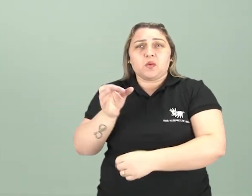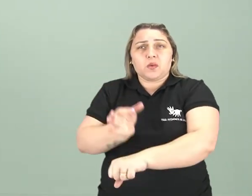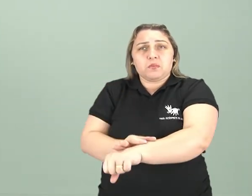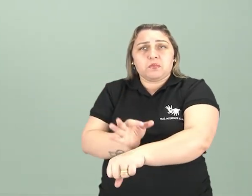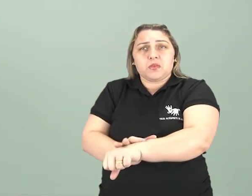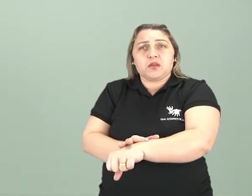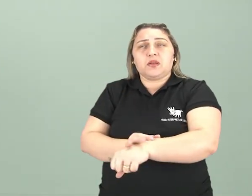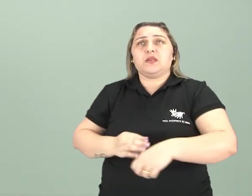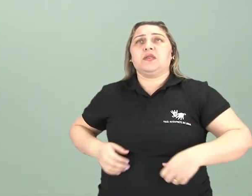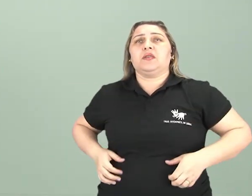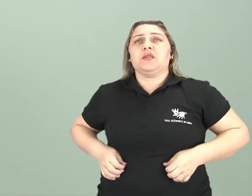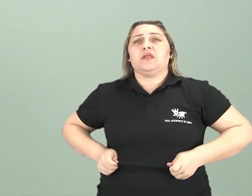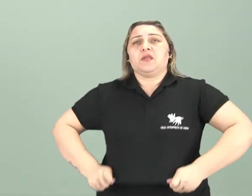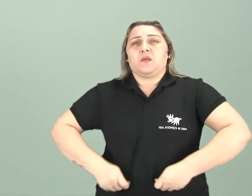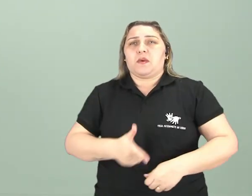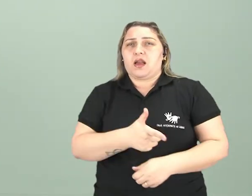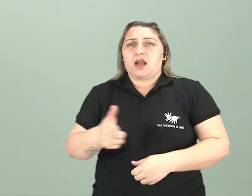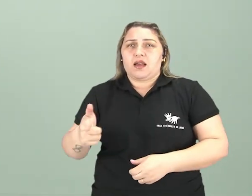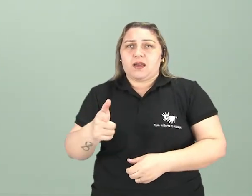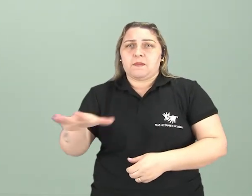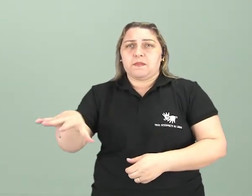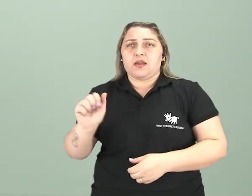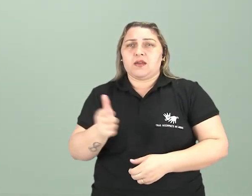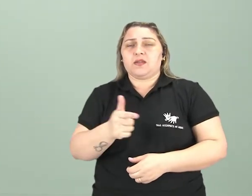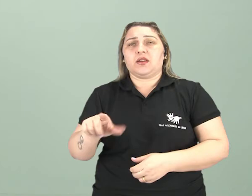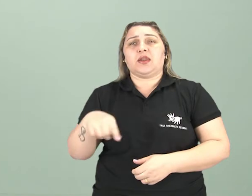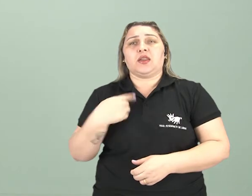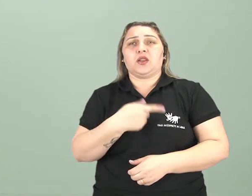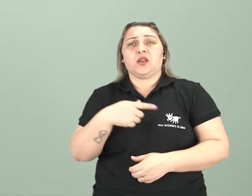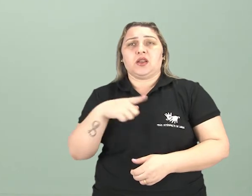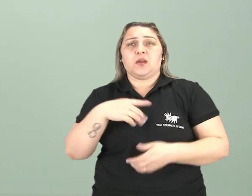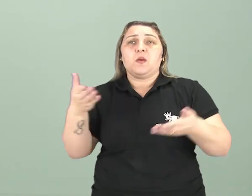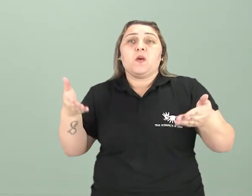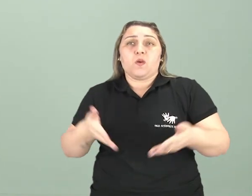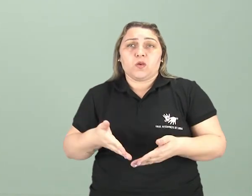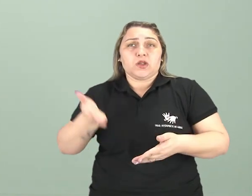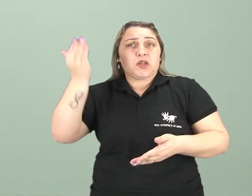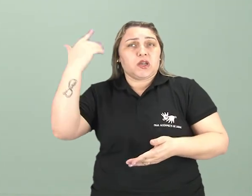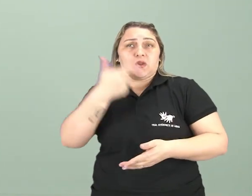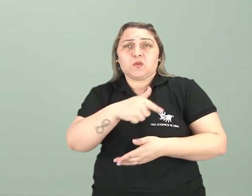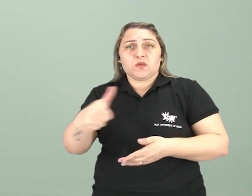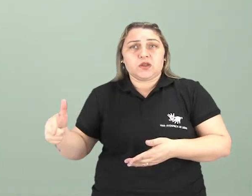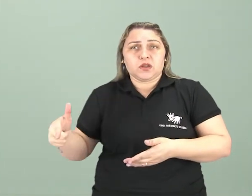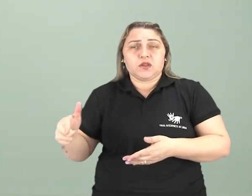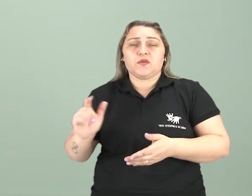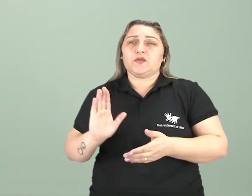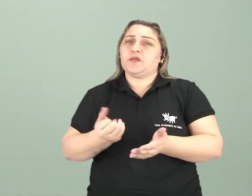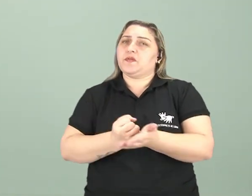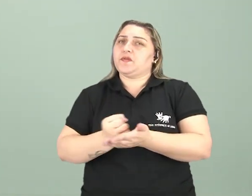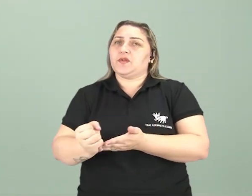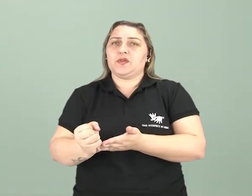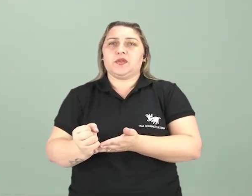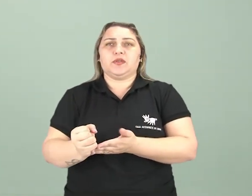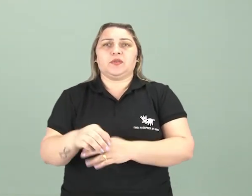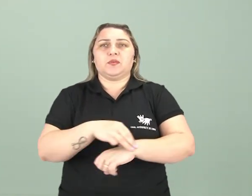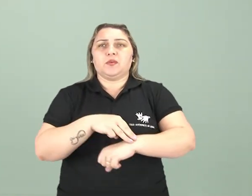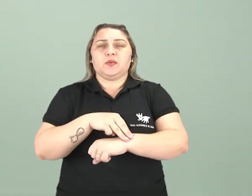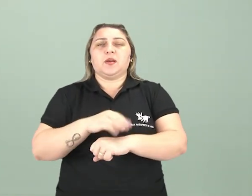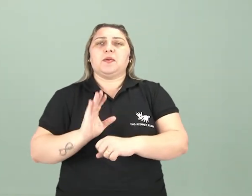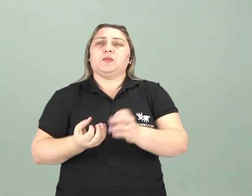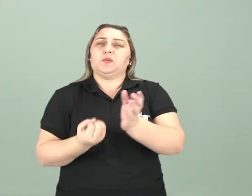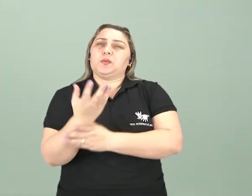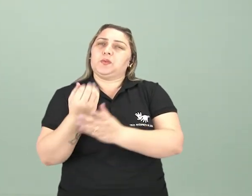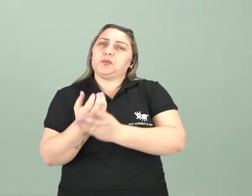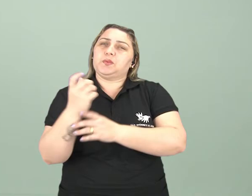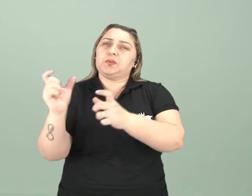tal, né? Que ele pegou o relógio, uma arma que nós temos agora,